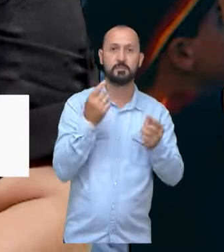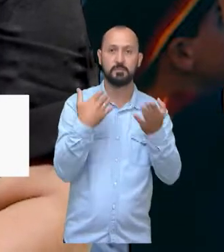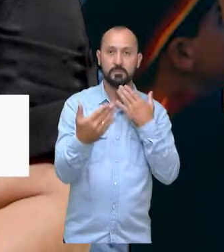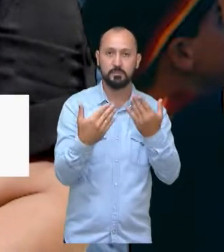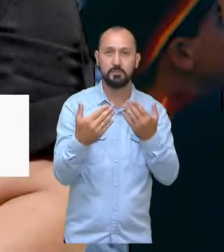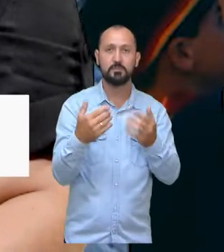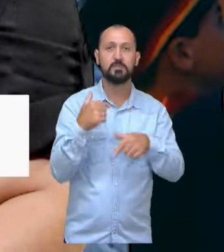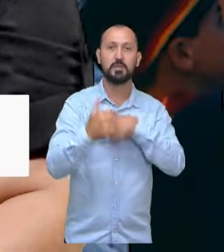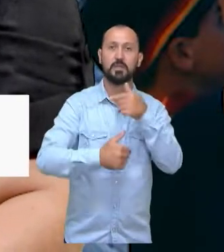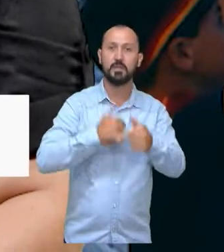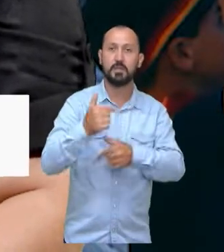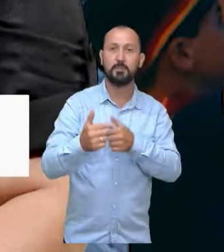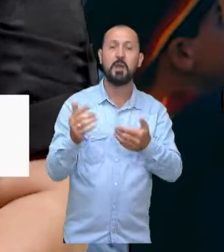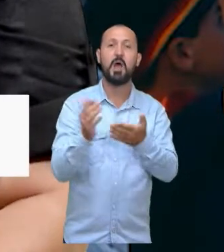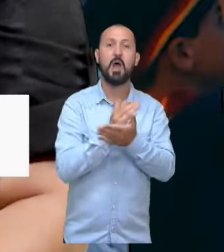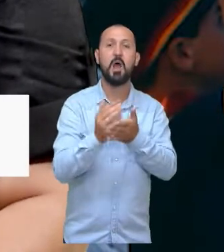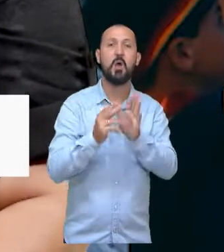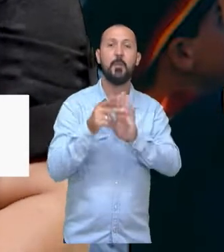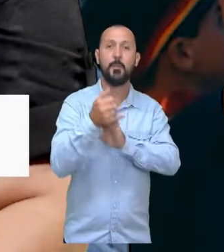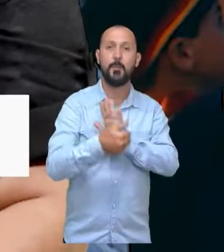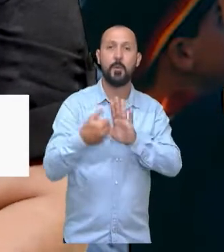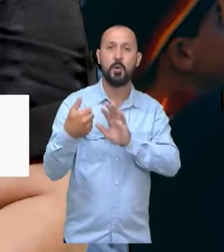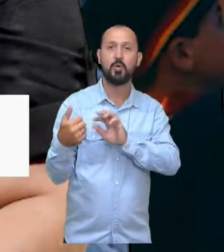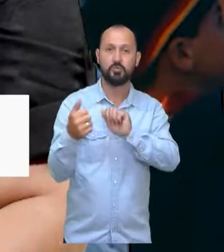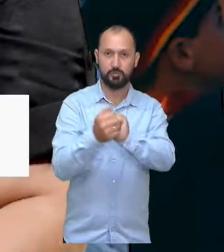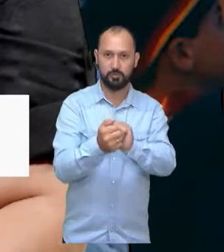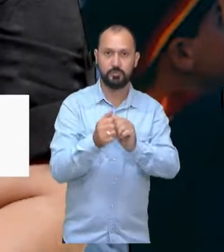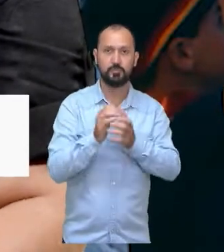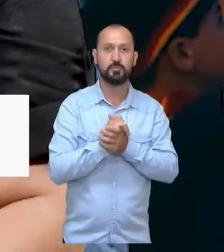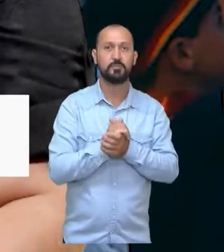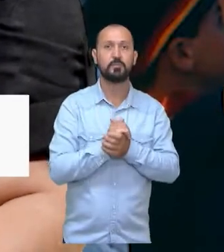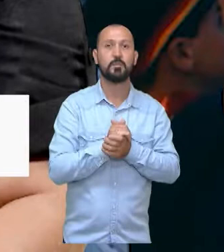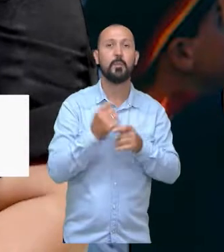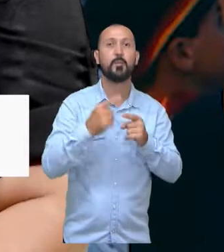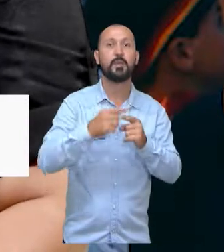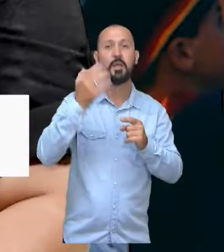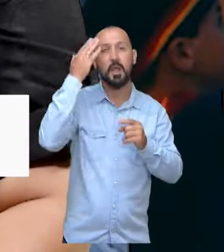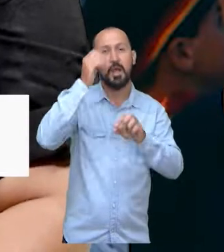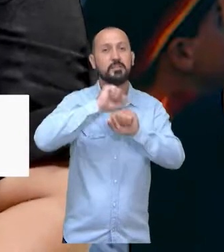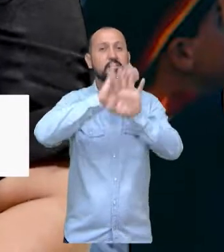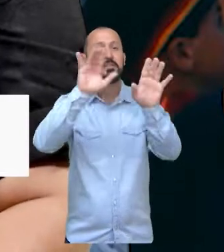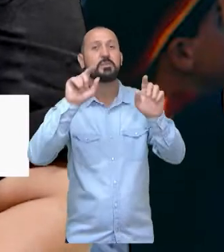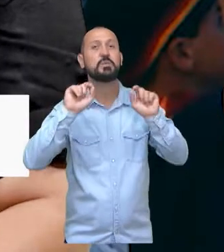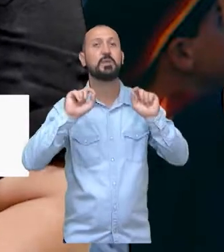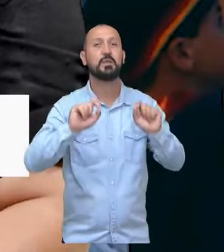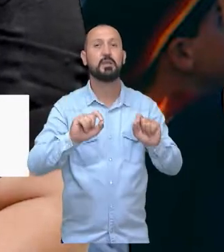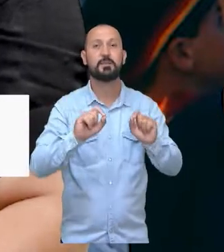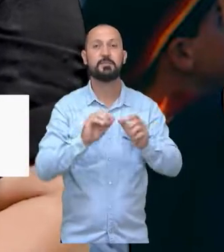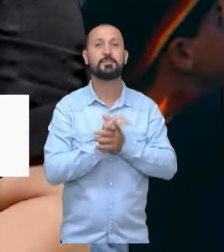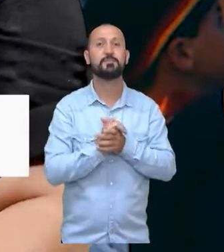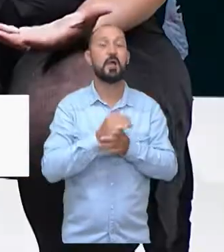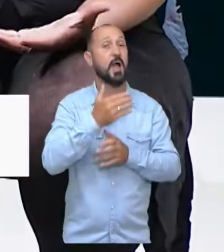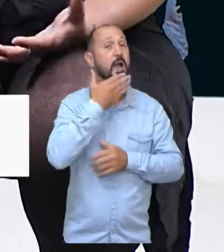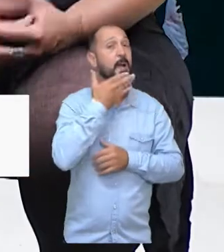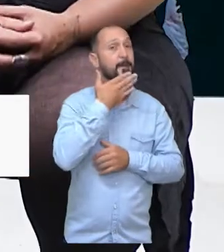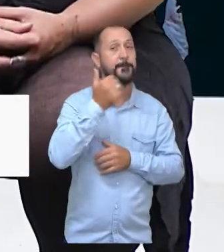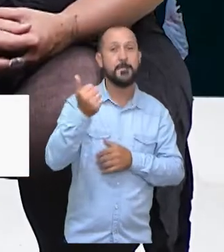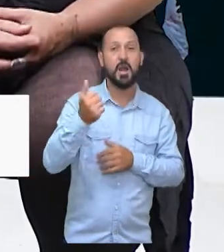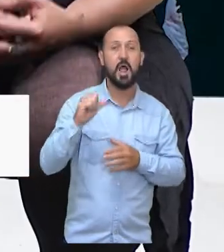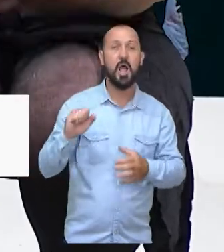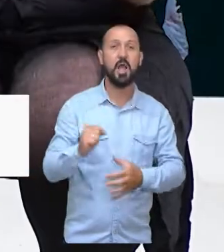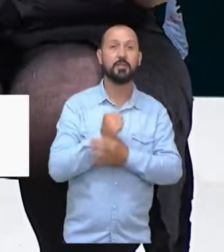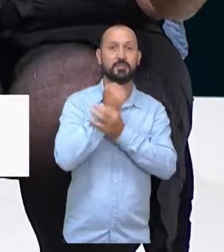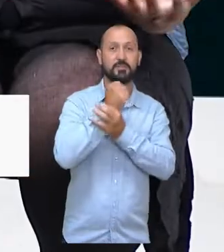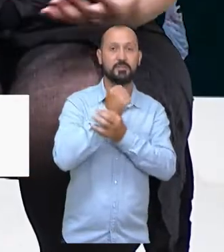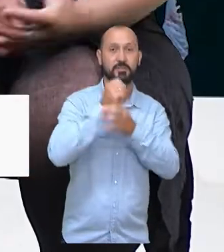alguns projetos nesse sentido, porque a gente entende que a melhor forma de garantir cidadania é através do